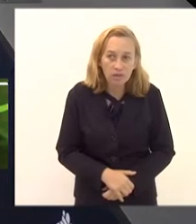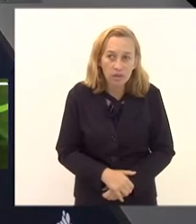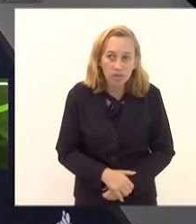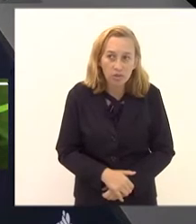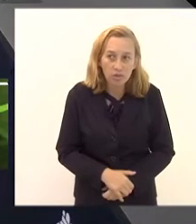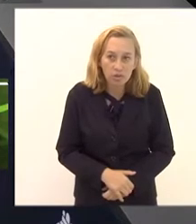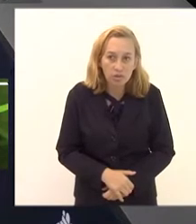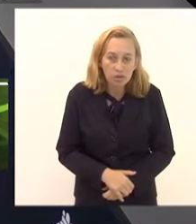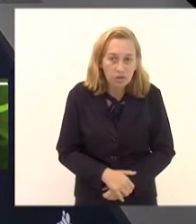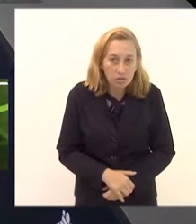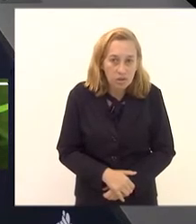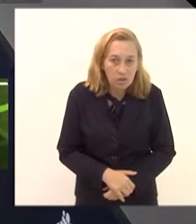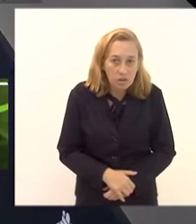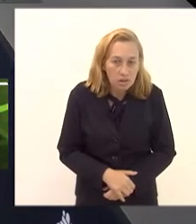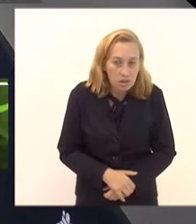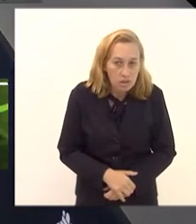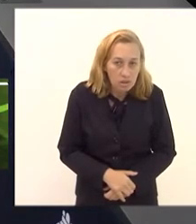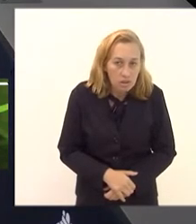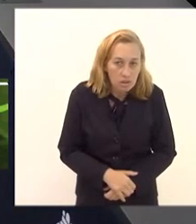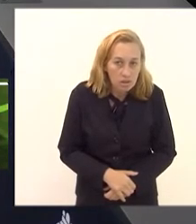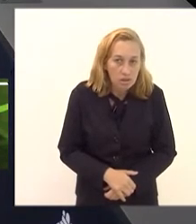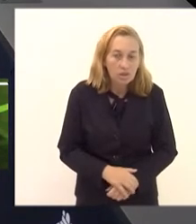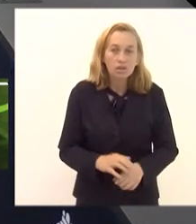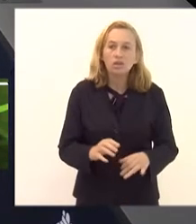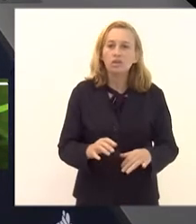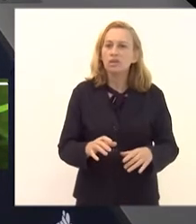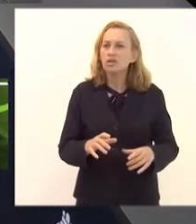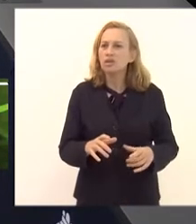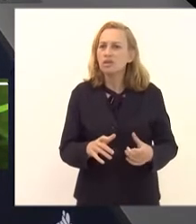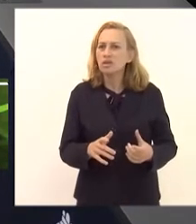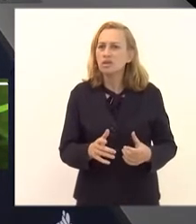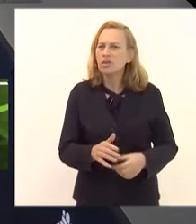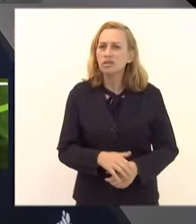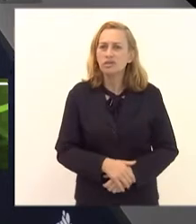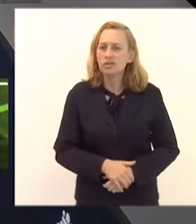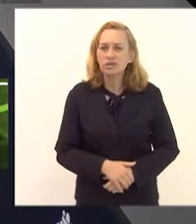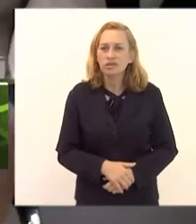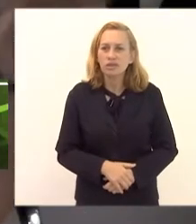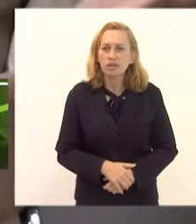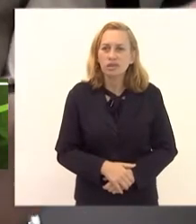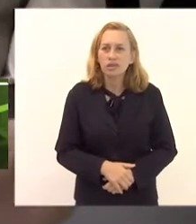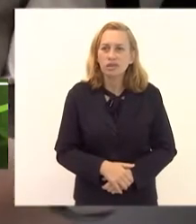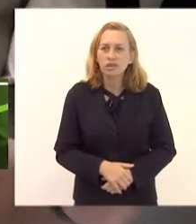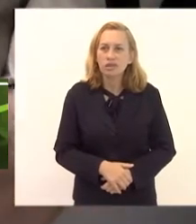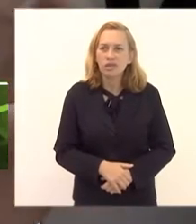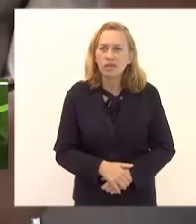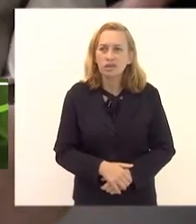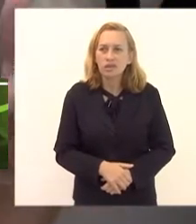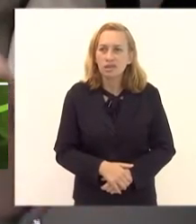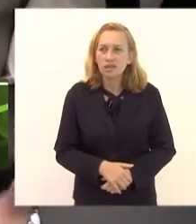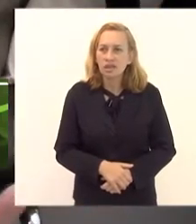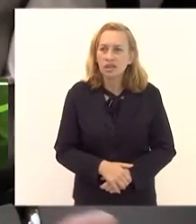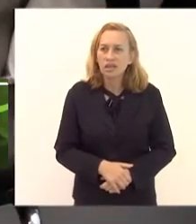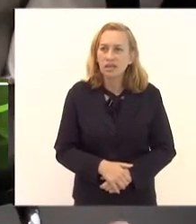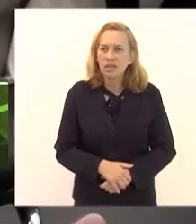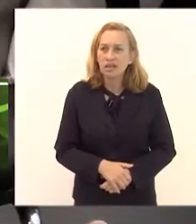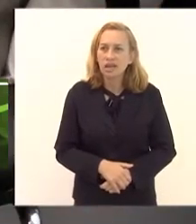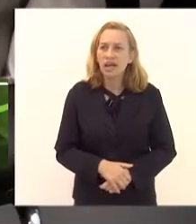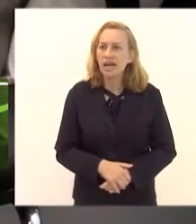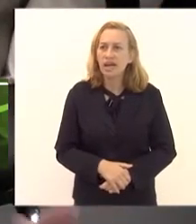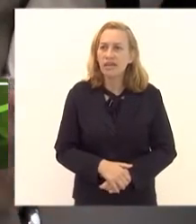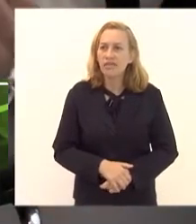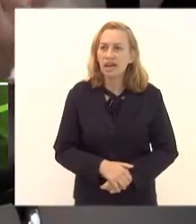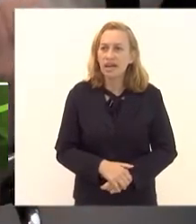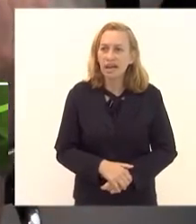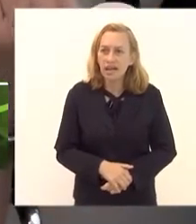essa manutenção, né, do canal, que é uma preocupação. Depois de implementar o canal, tem que ter manutenção, porque senão realmente o sistema não